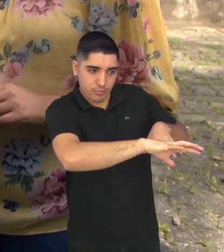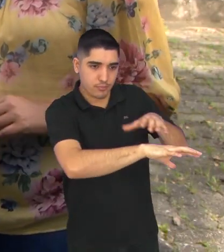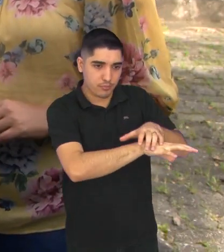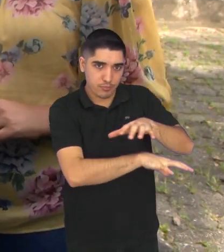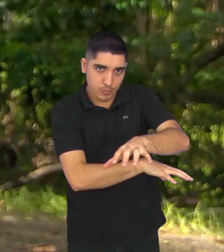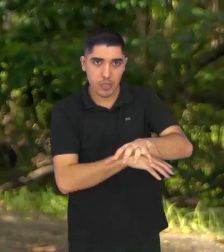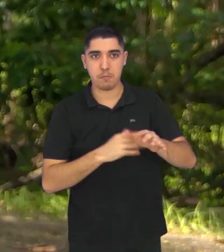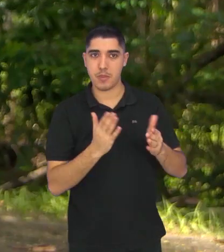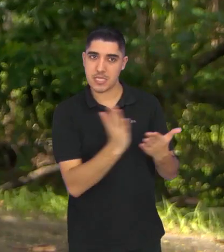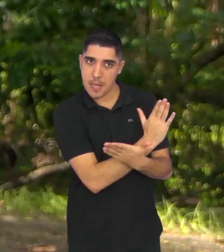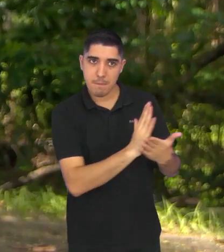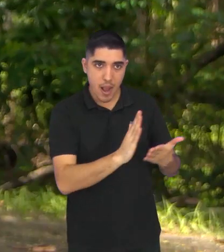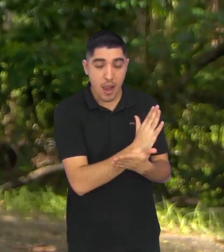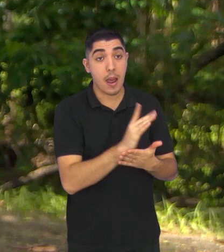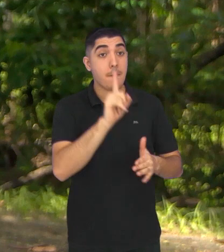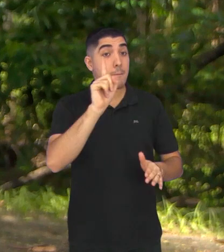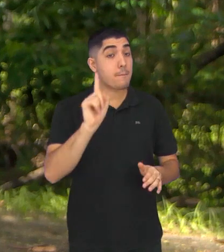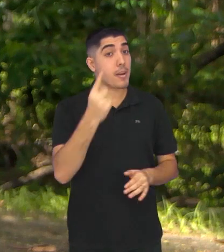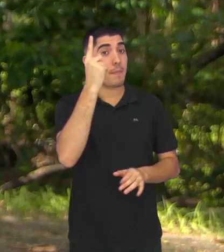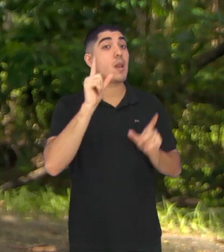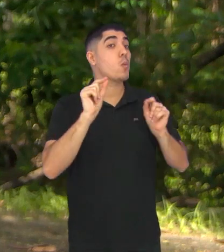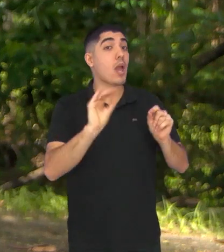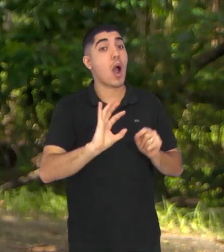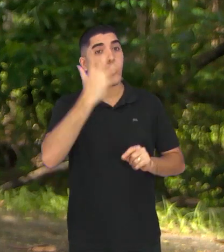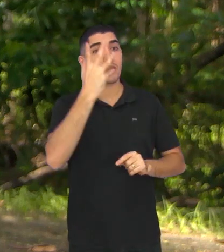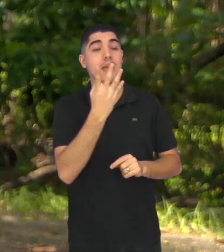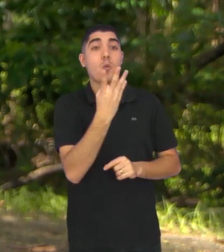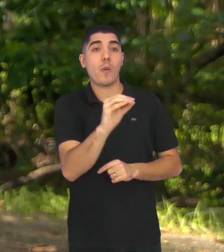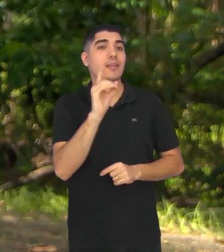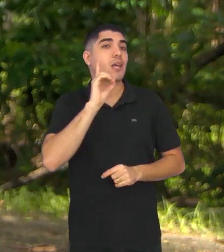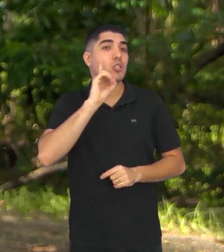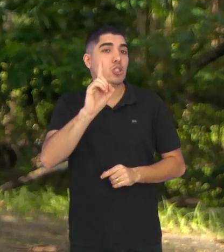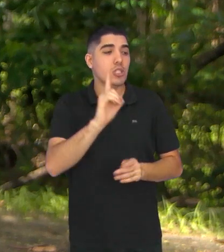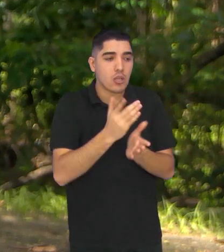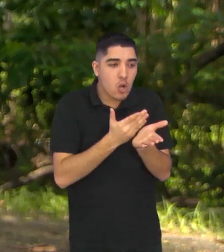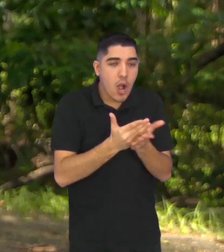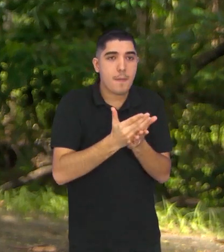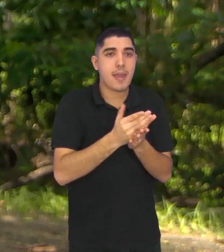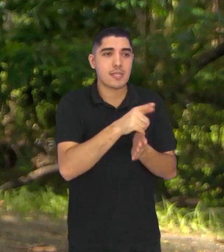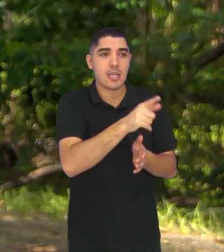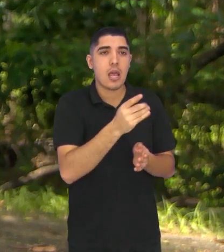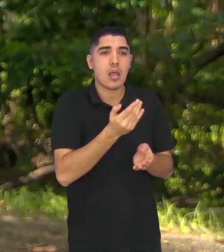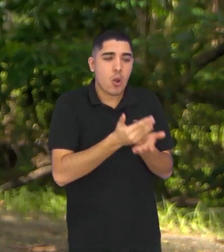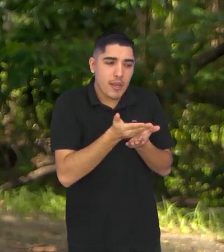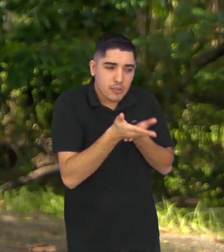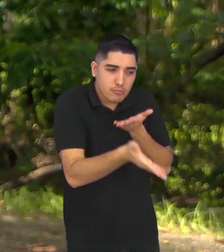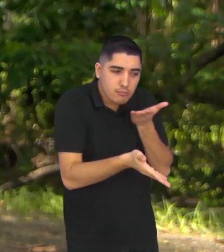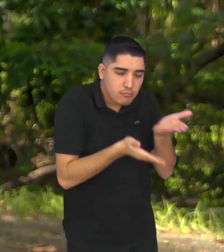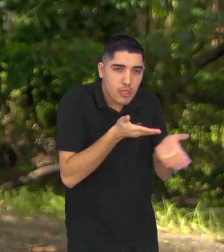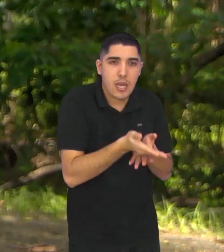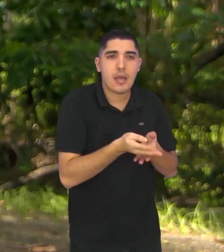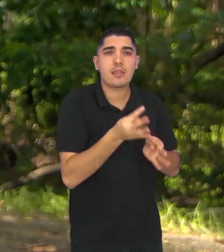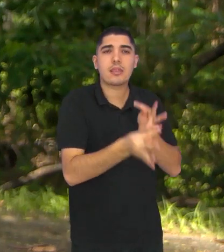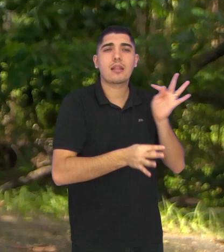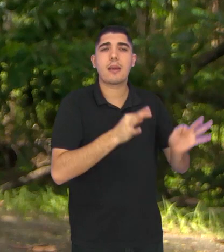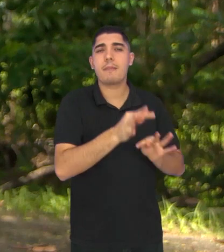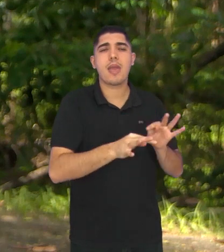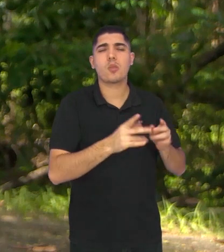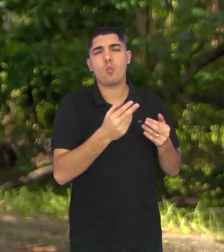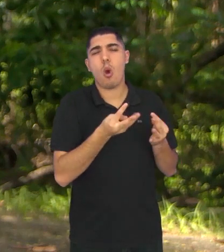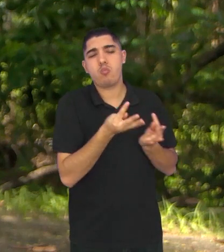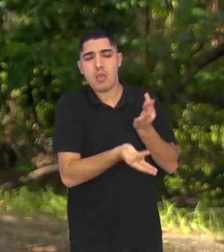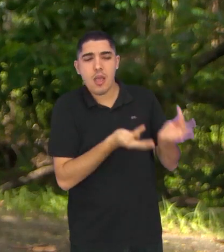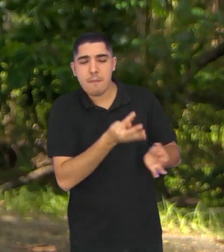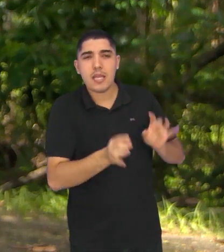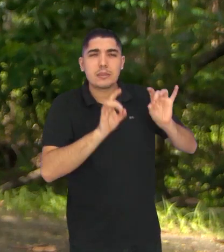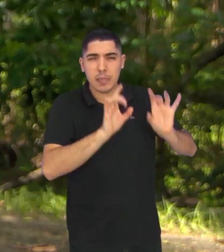animais passam primeiro por uma quarentena, que é o período de tratamento inicial. Quando eles estão aptos, né,